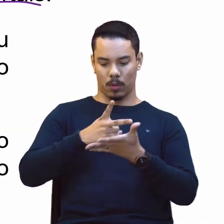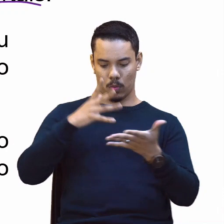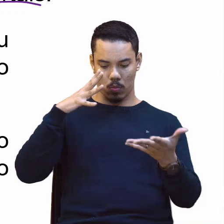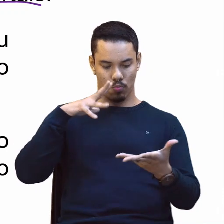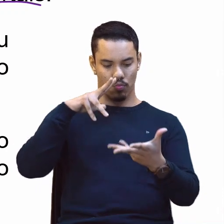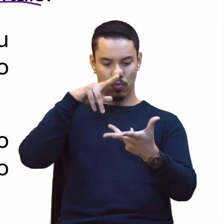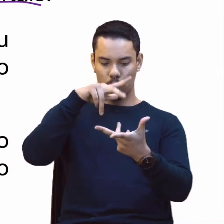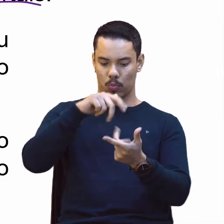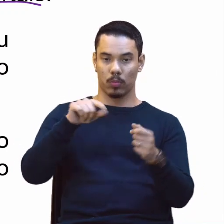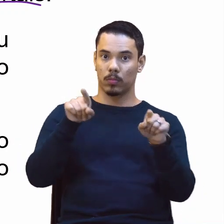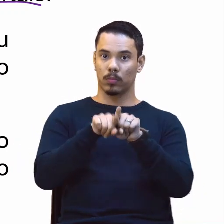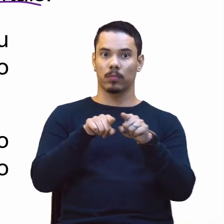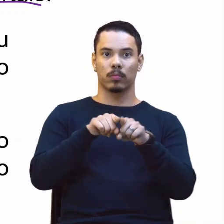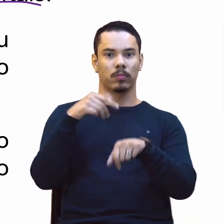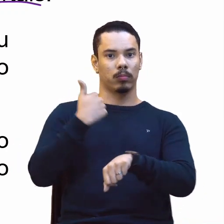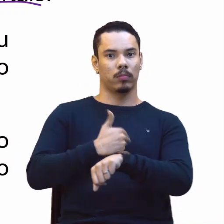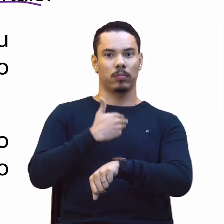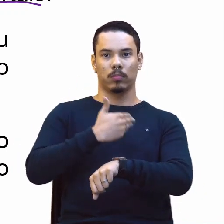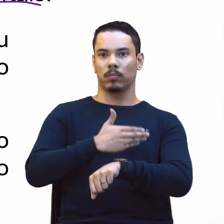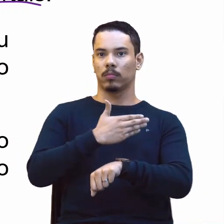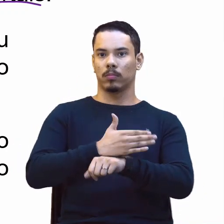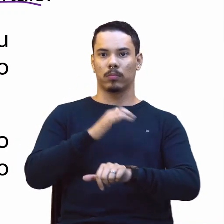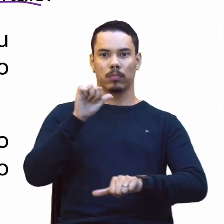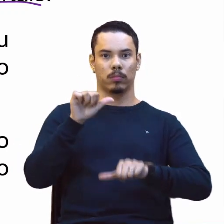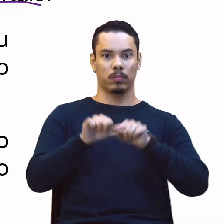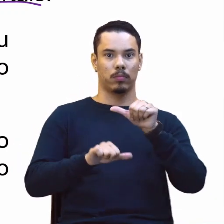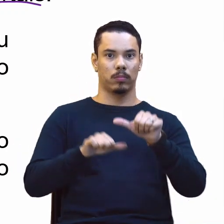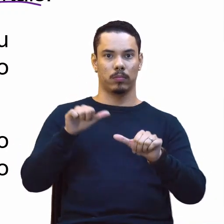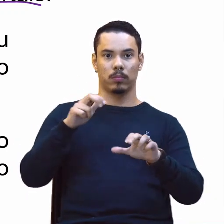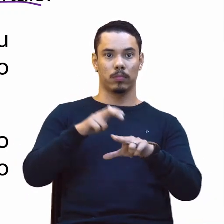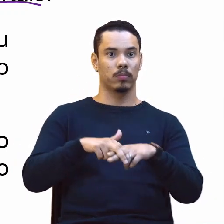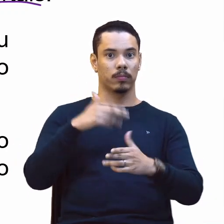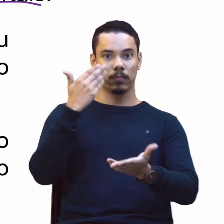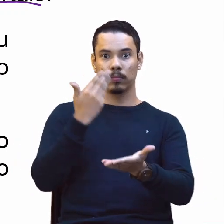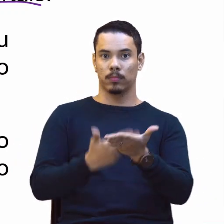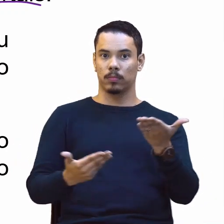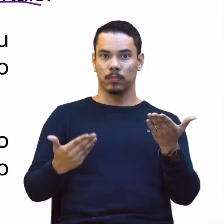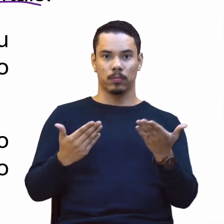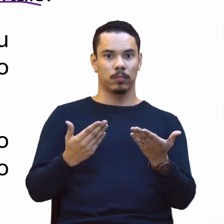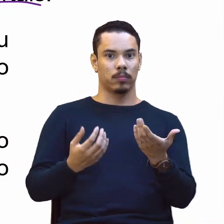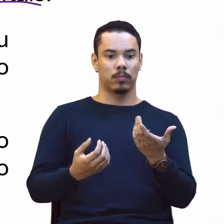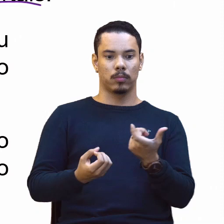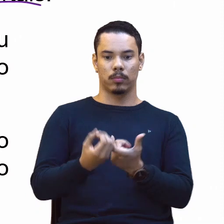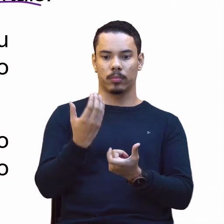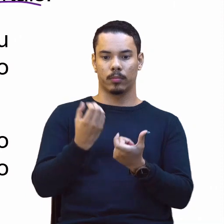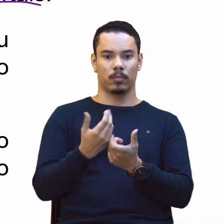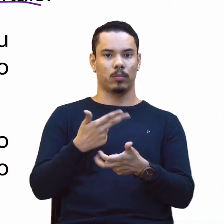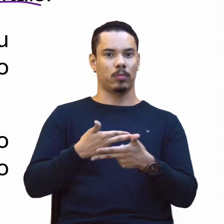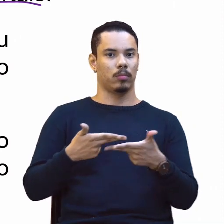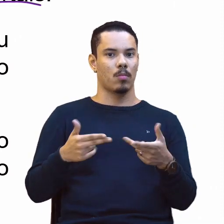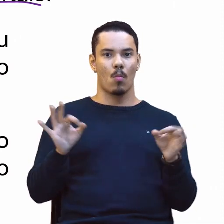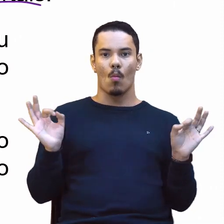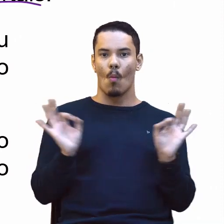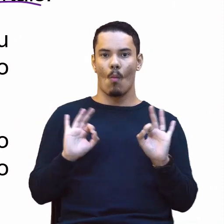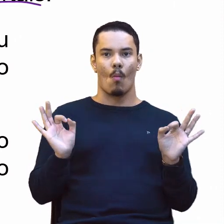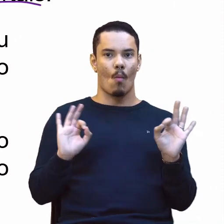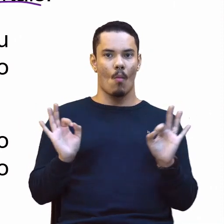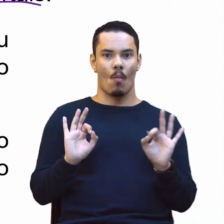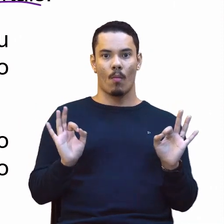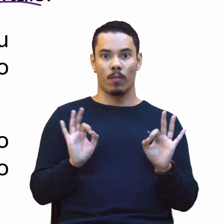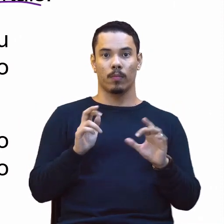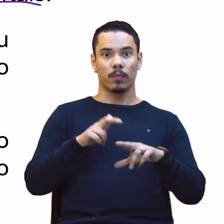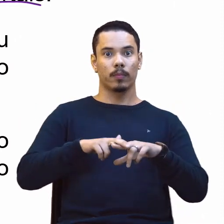mudança contínua, sem por isso perder sua forma, sua ordem e sua estabilidade. Essa